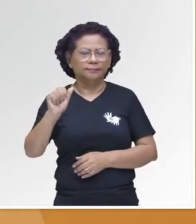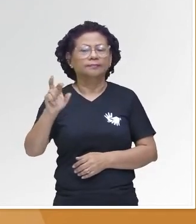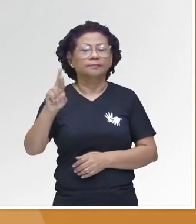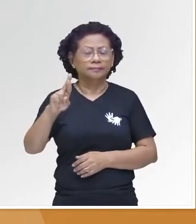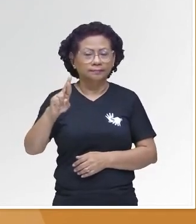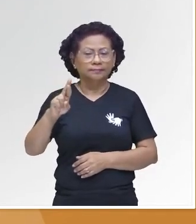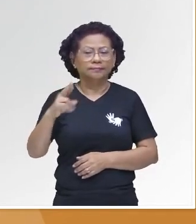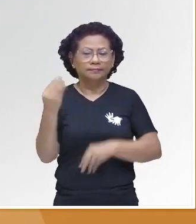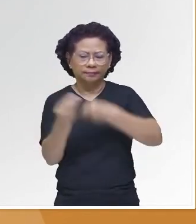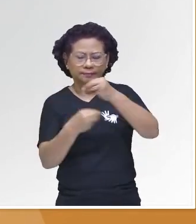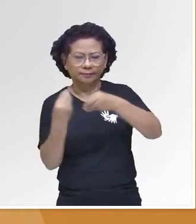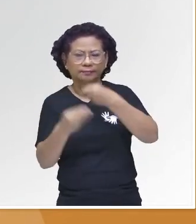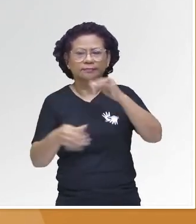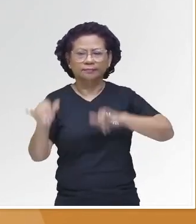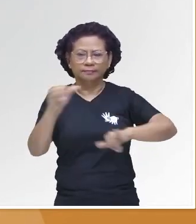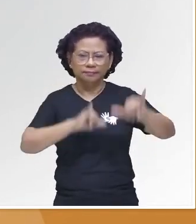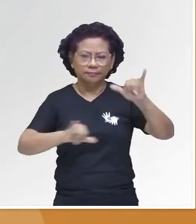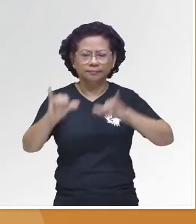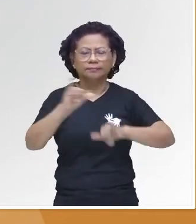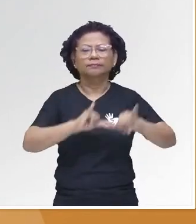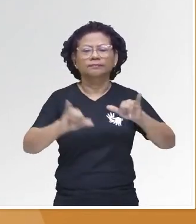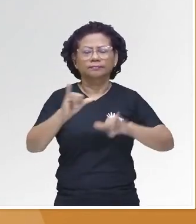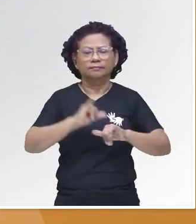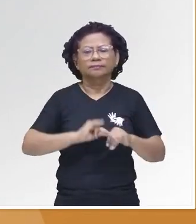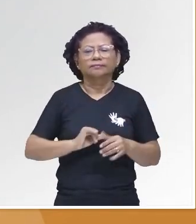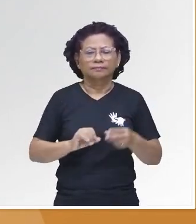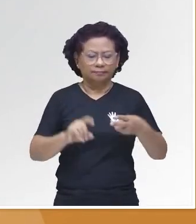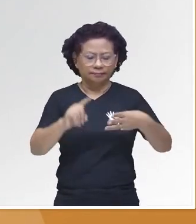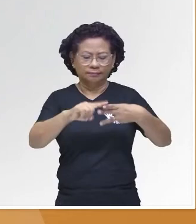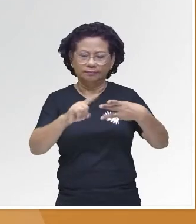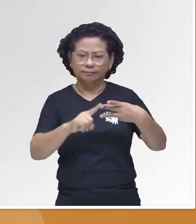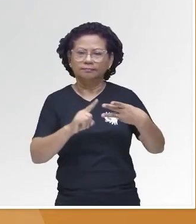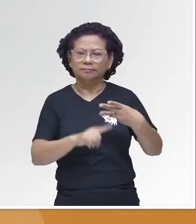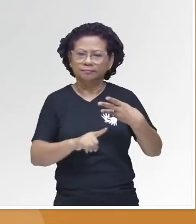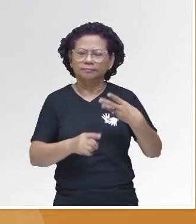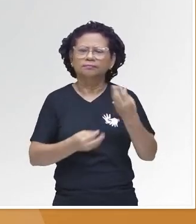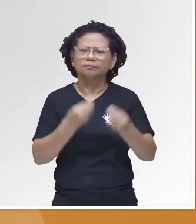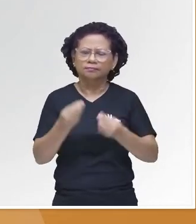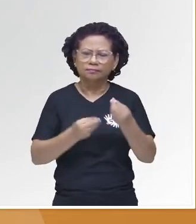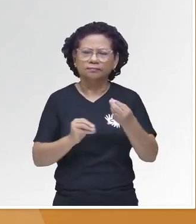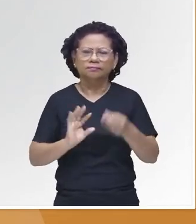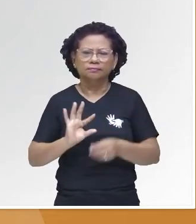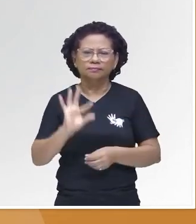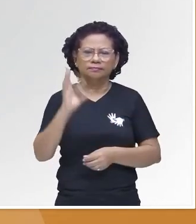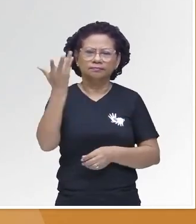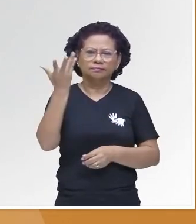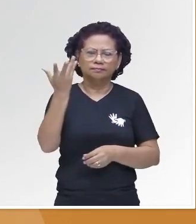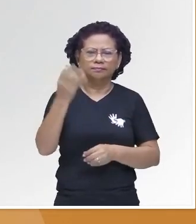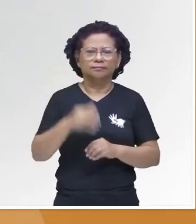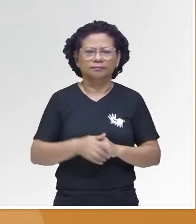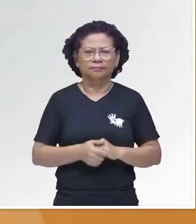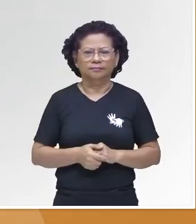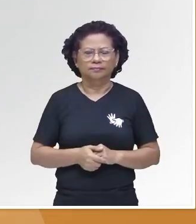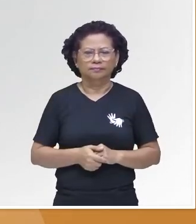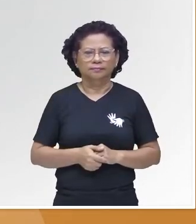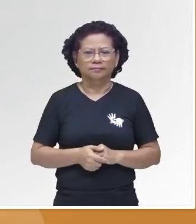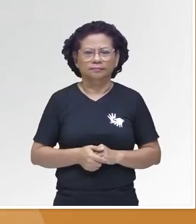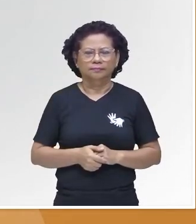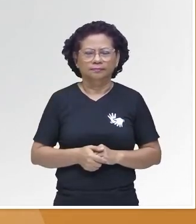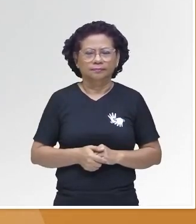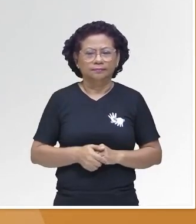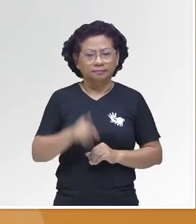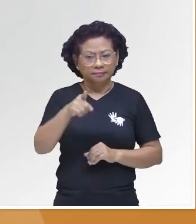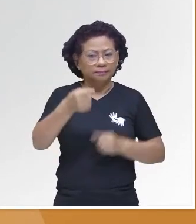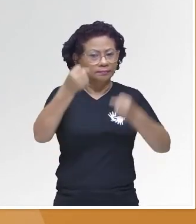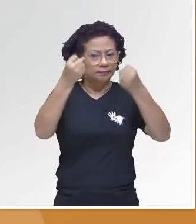né? O tório, o urânio, enfim, né? Mas como que ocorre isso? Então, para explicar melhor para